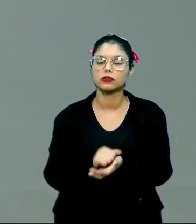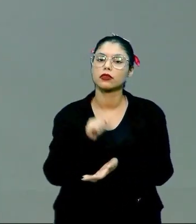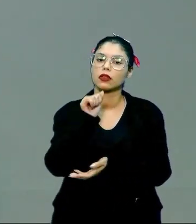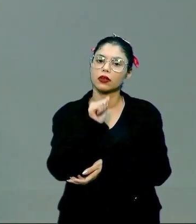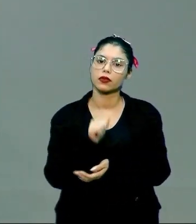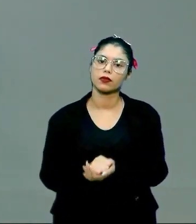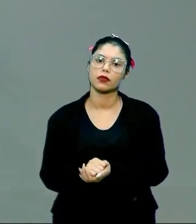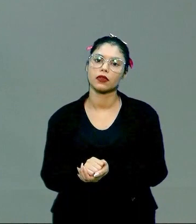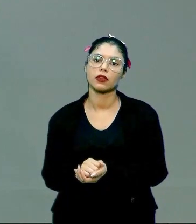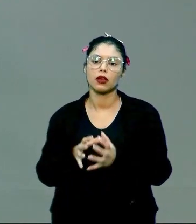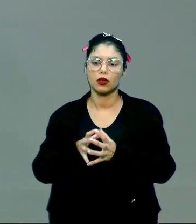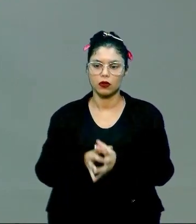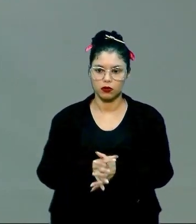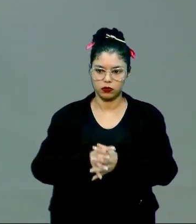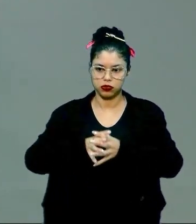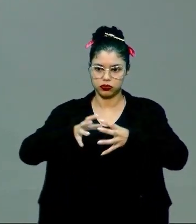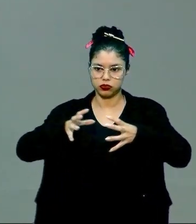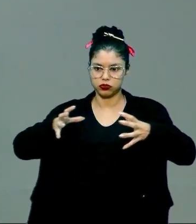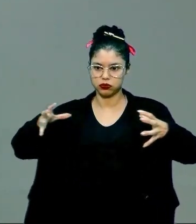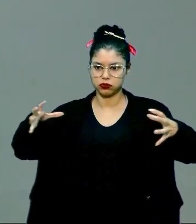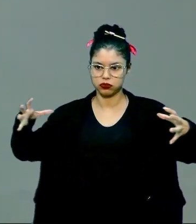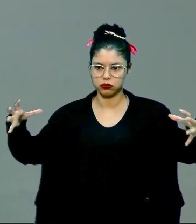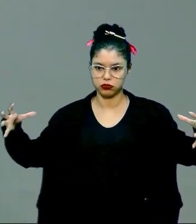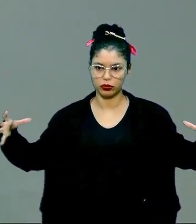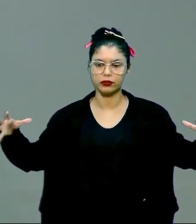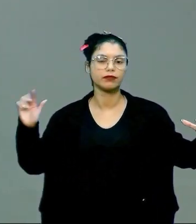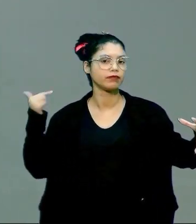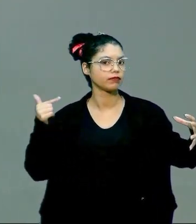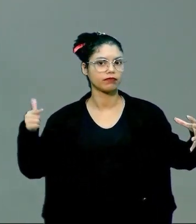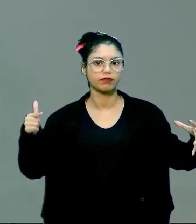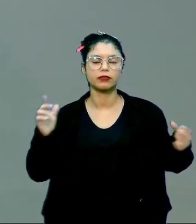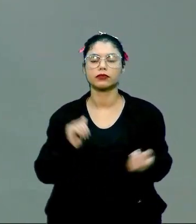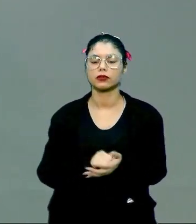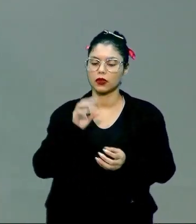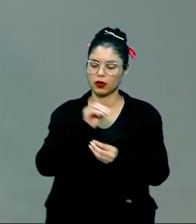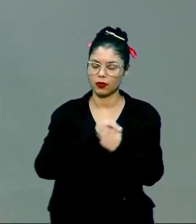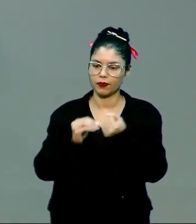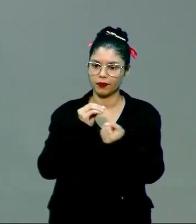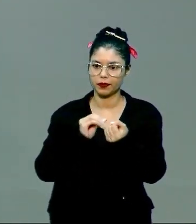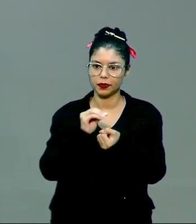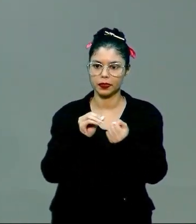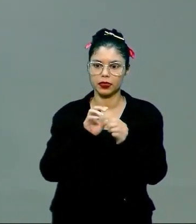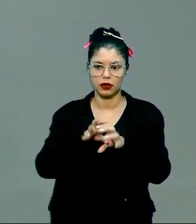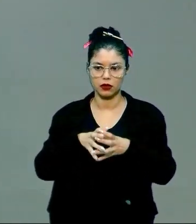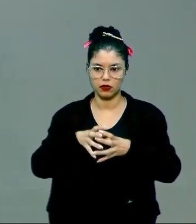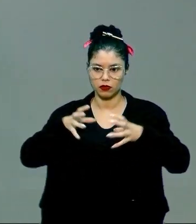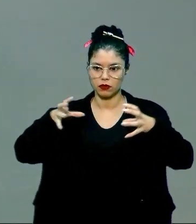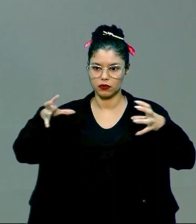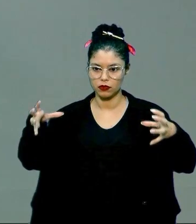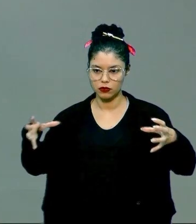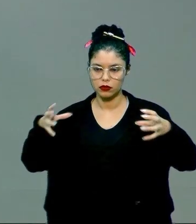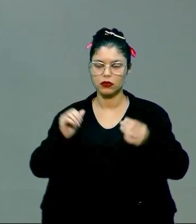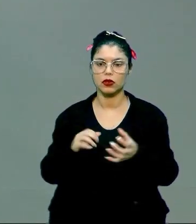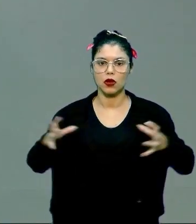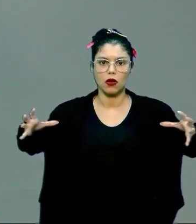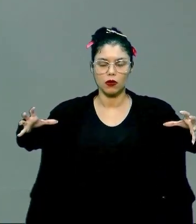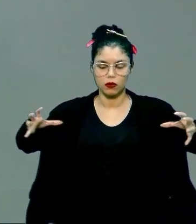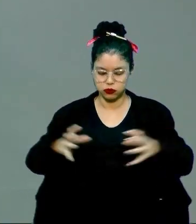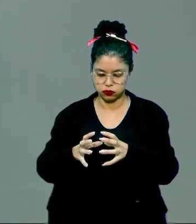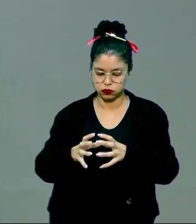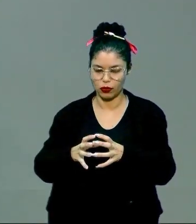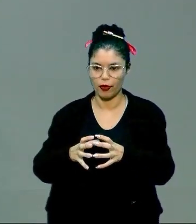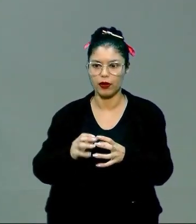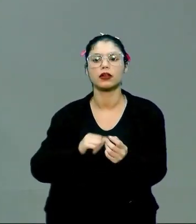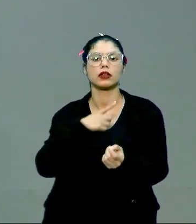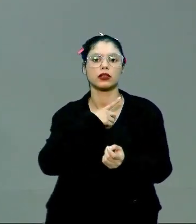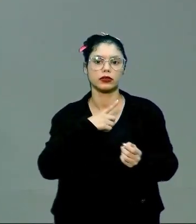eu estou falando de uma descompressão. Eu não tenho uma pressão, então as moléculas elas se afastam. O ar comprimido é um ar